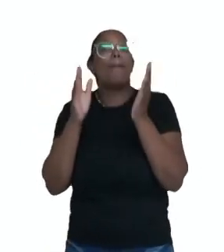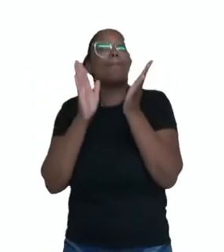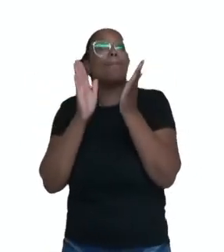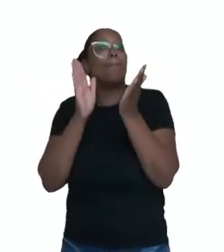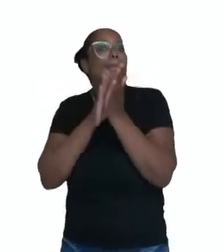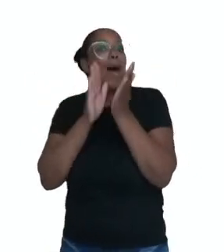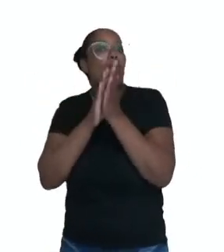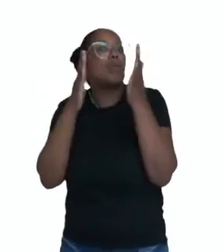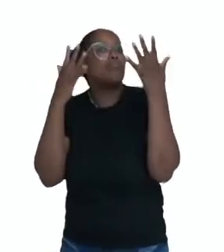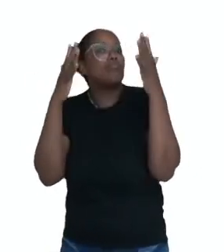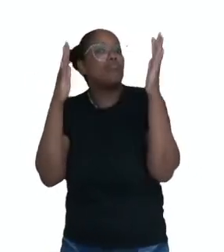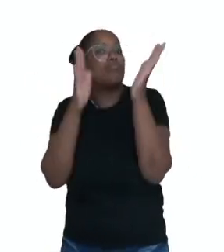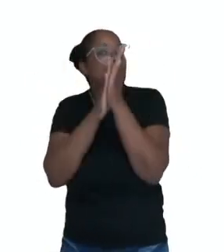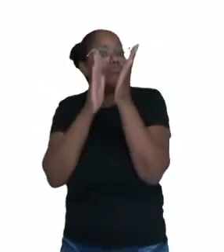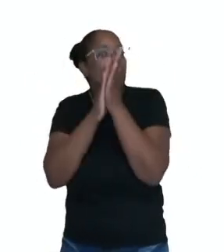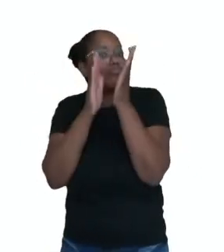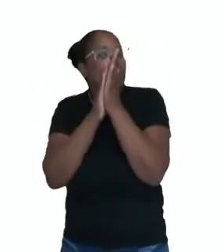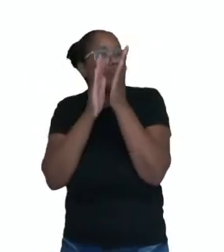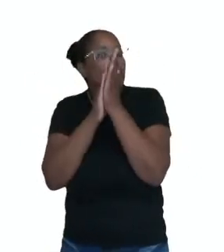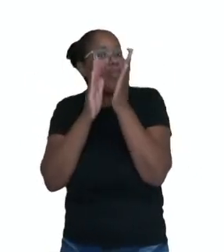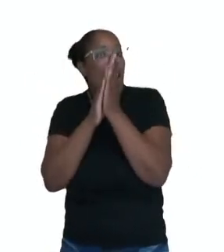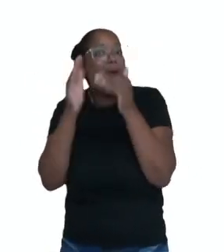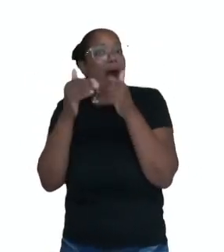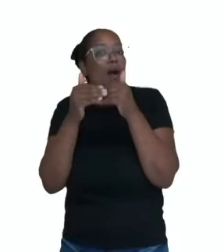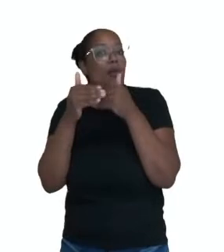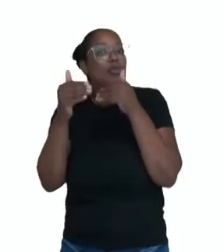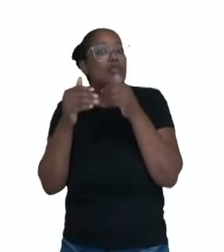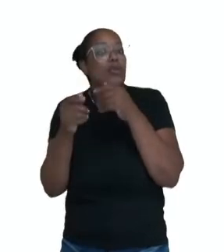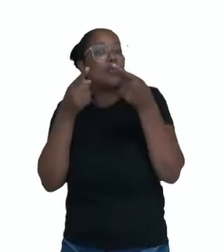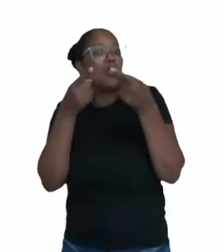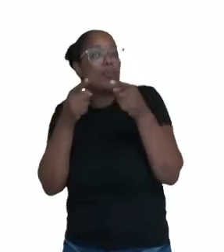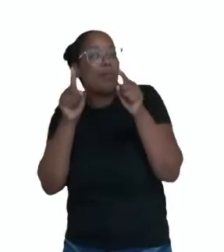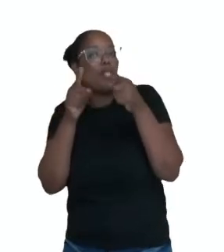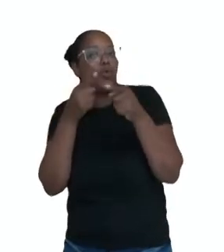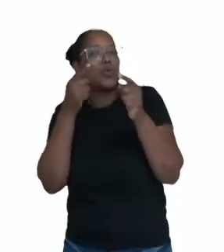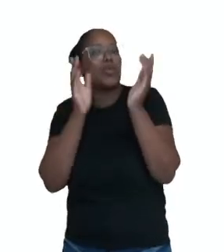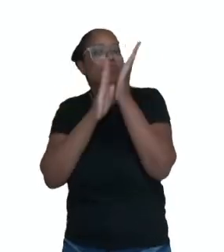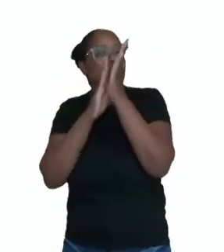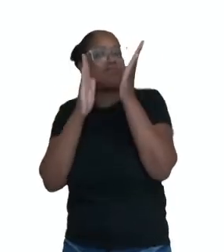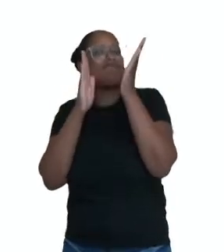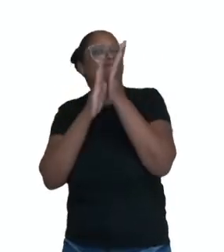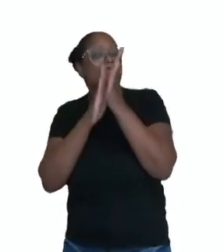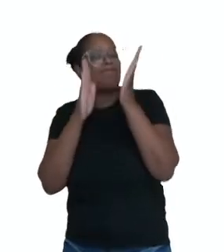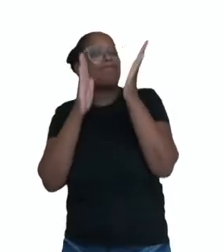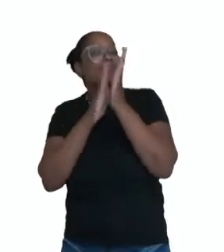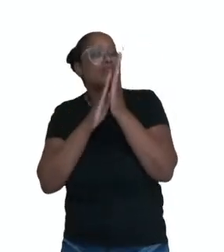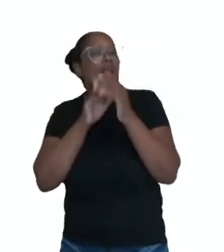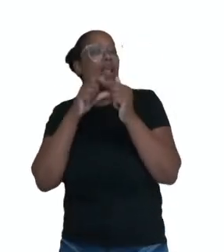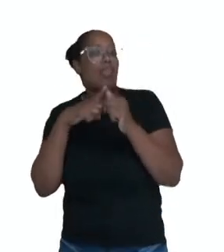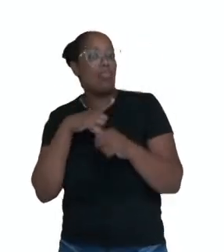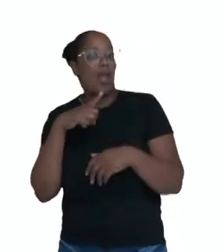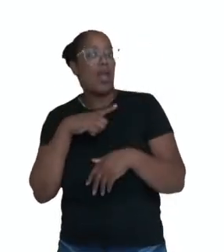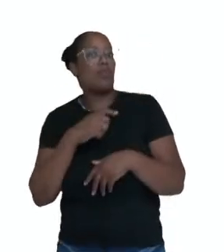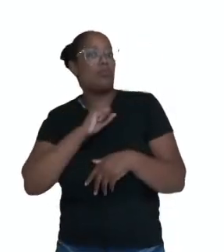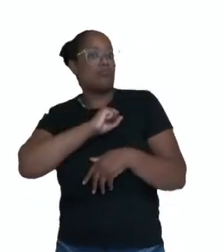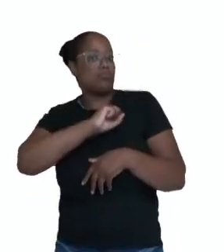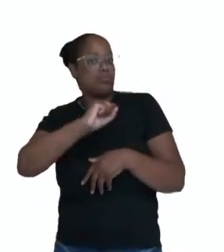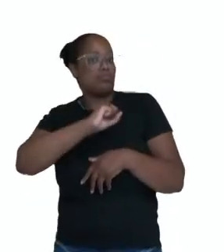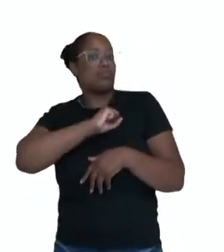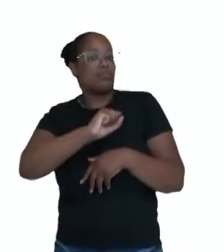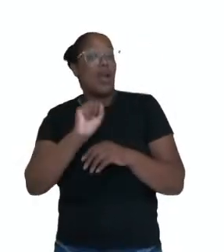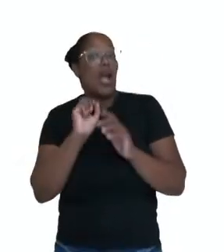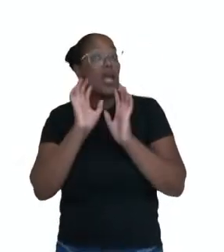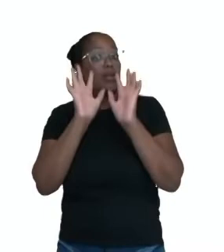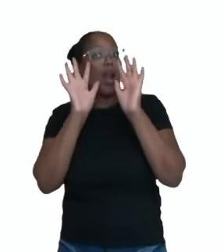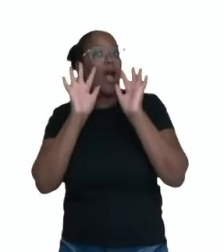palmas, acompanhando o ritmo, né, dos instrumentos da capoeira. Lá no fundo, nós podemos ver